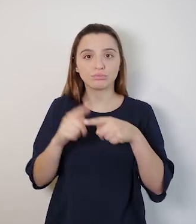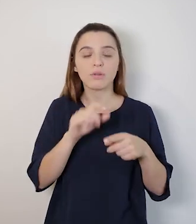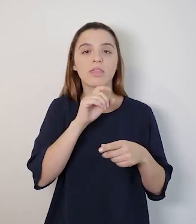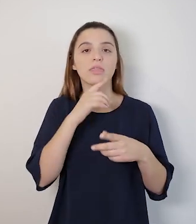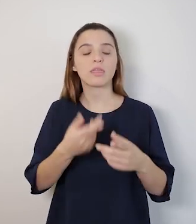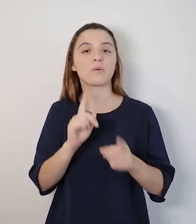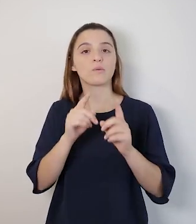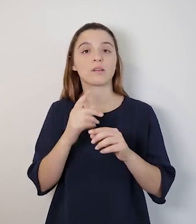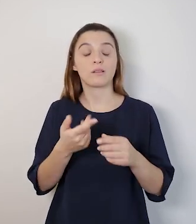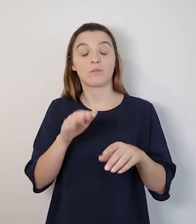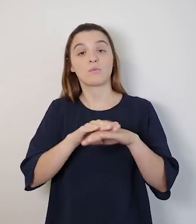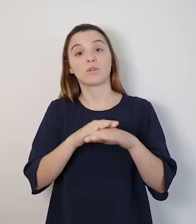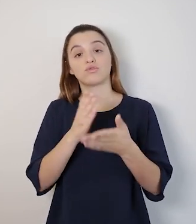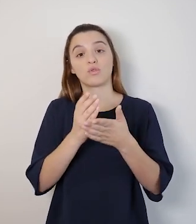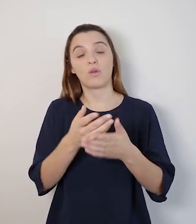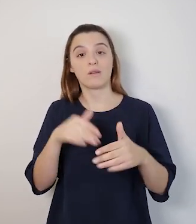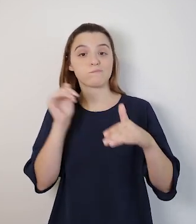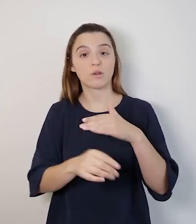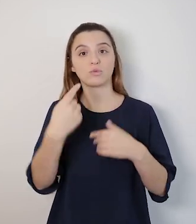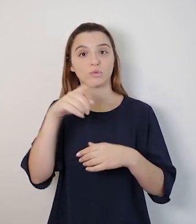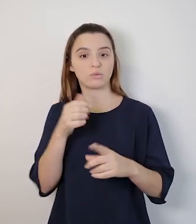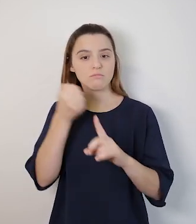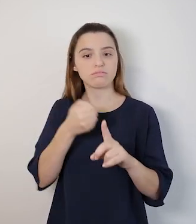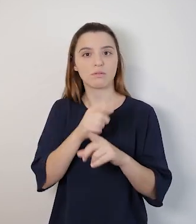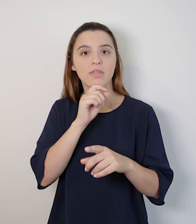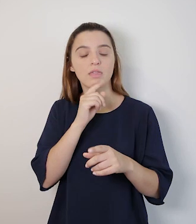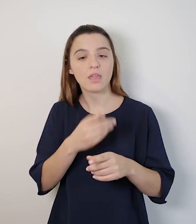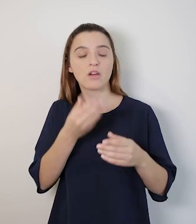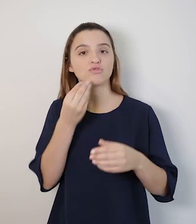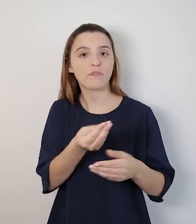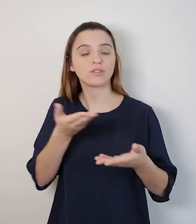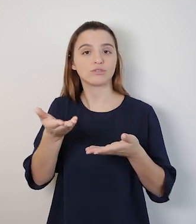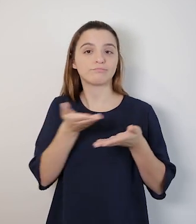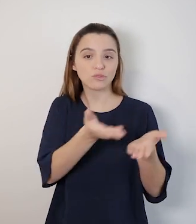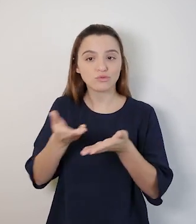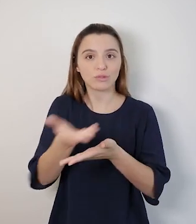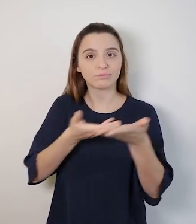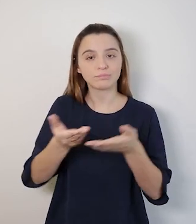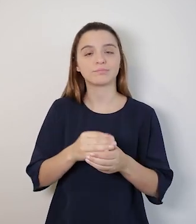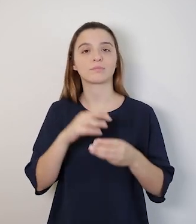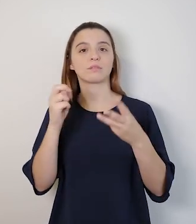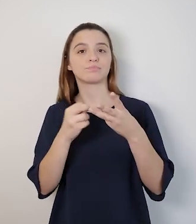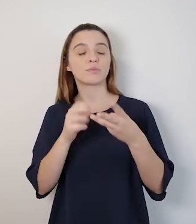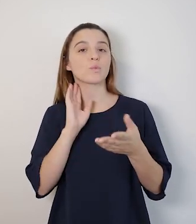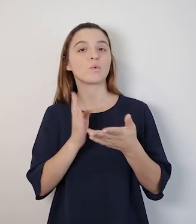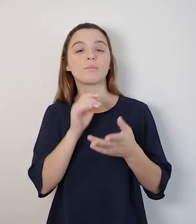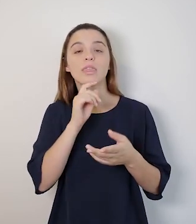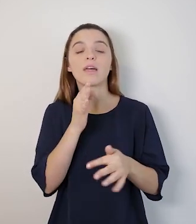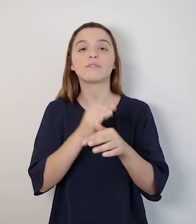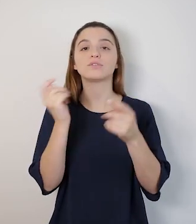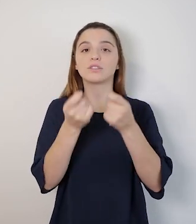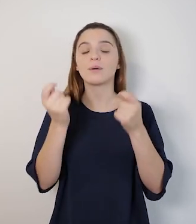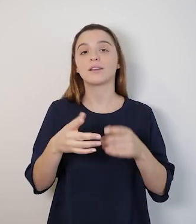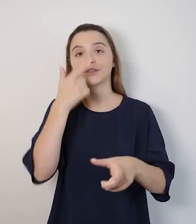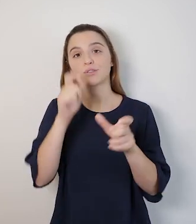fim de combater o insucesso escolar e como vê entre ajuda nos jovens como tem bandeira porque a organizar festivais todos os